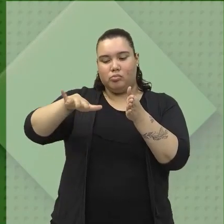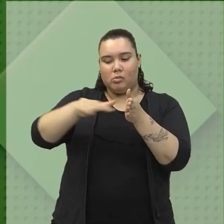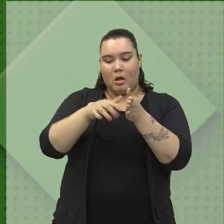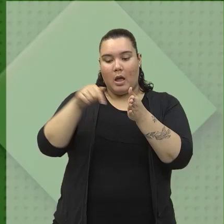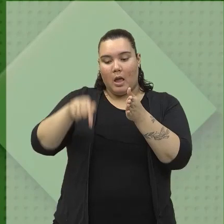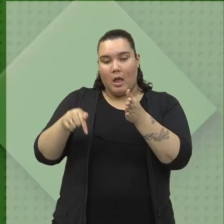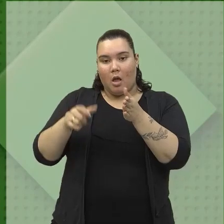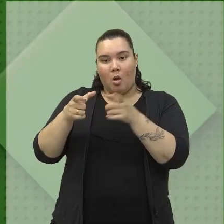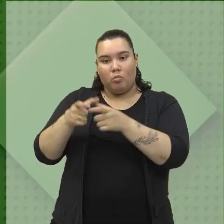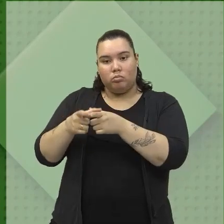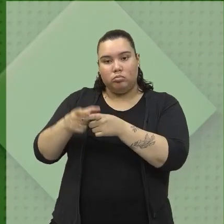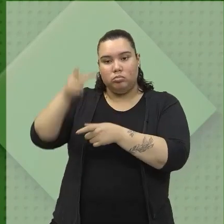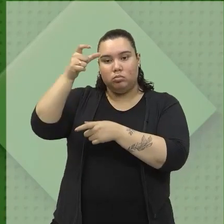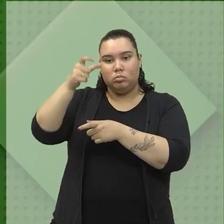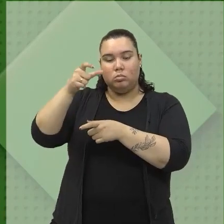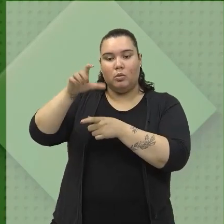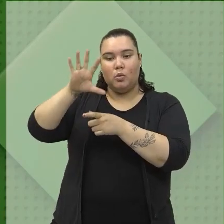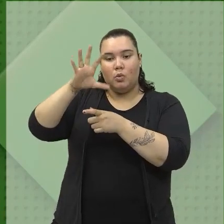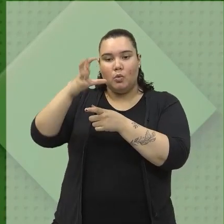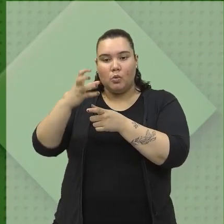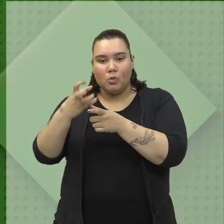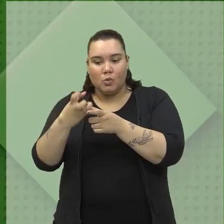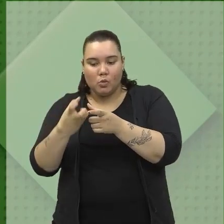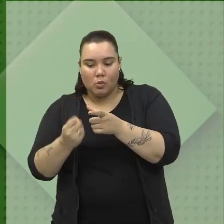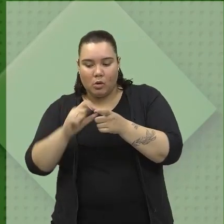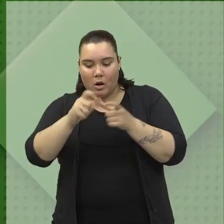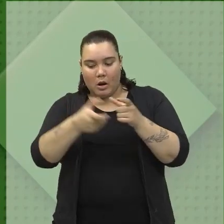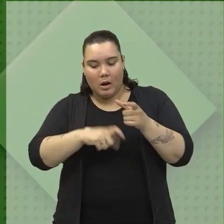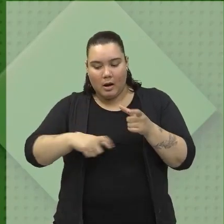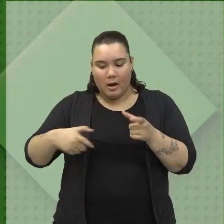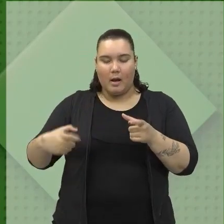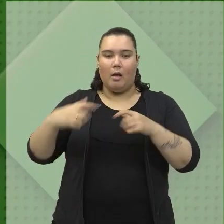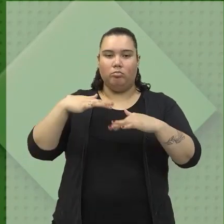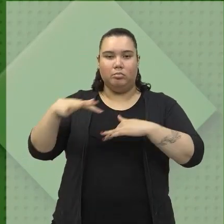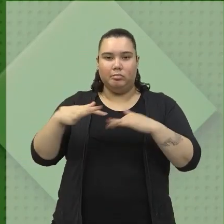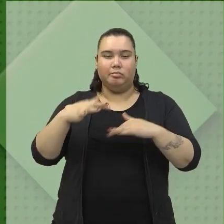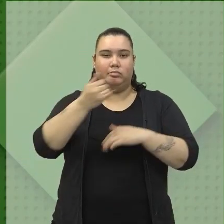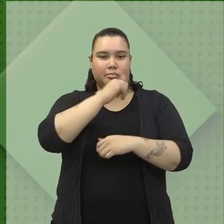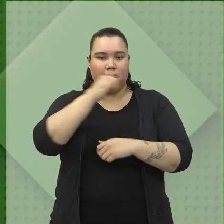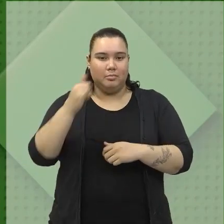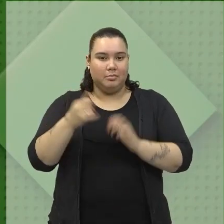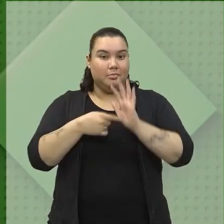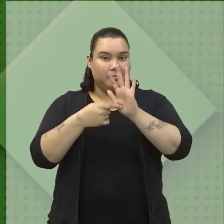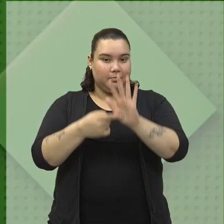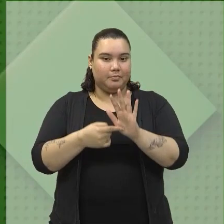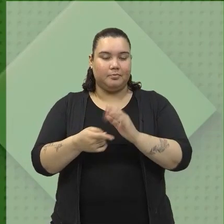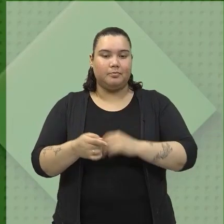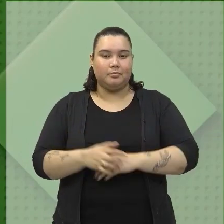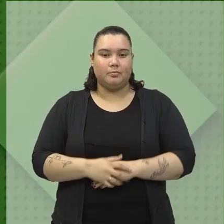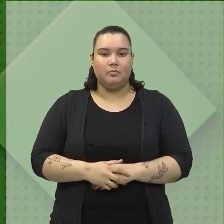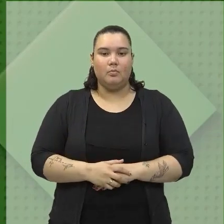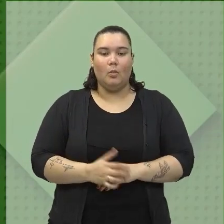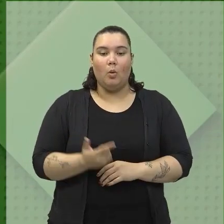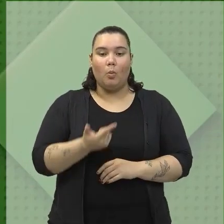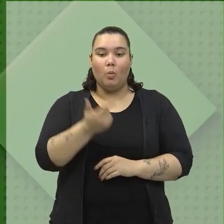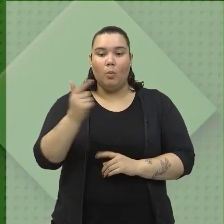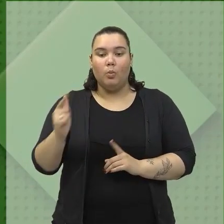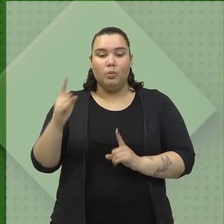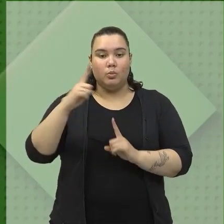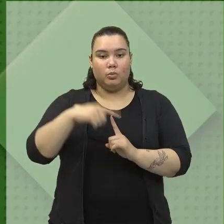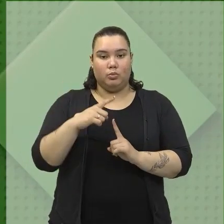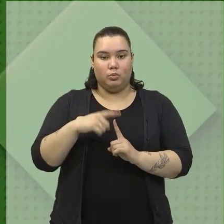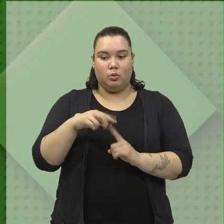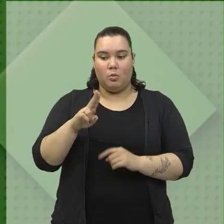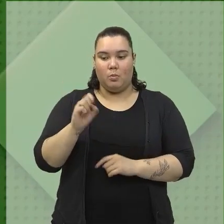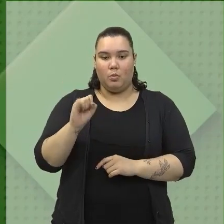daí daquela movimentação gerar energia elétrica. Então a gente pôde entender melhor esse funcionamento. A gente vai observar um outro tipo de usina que agora ela